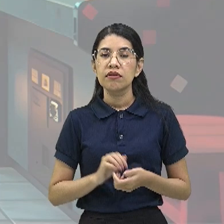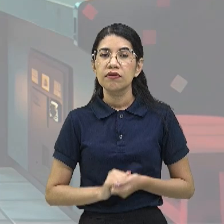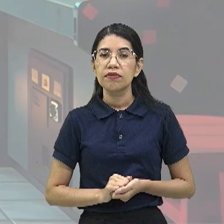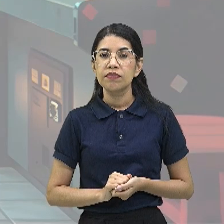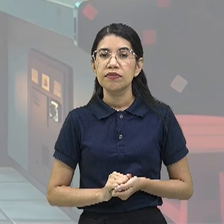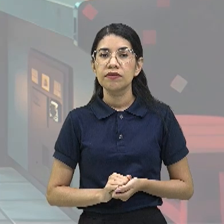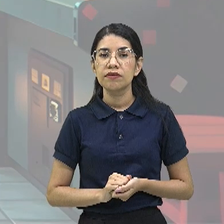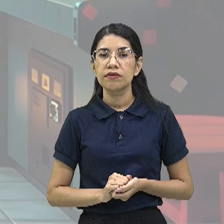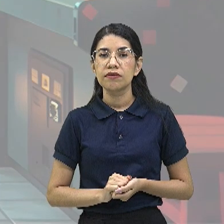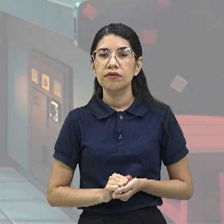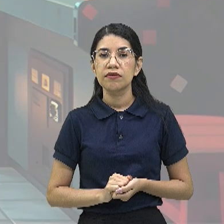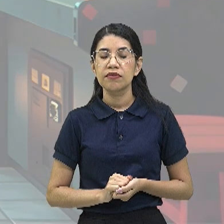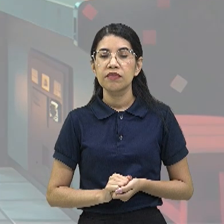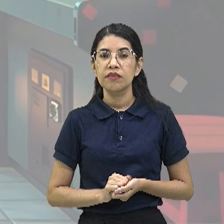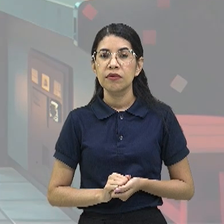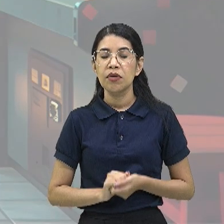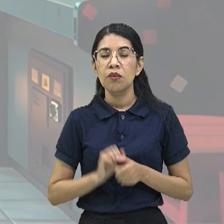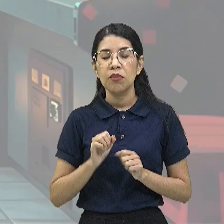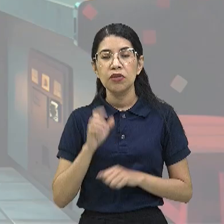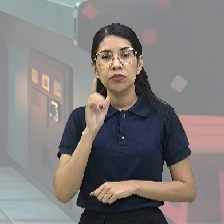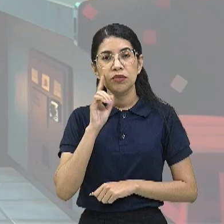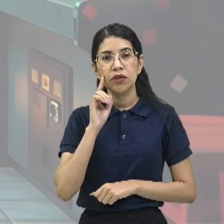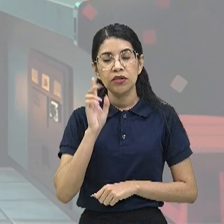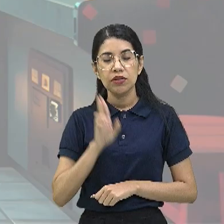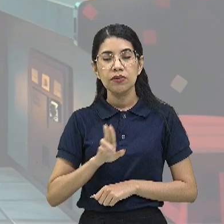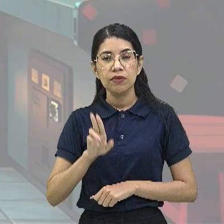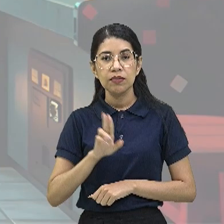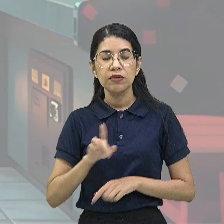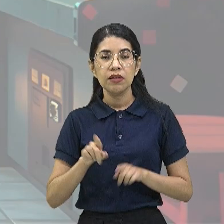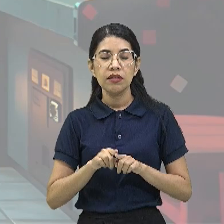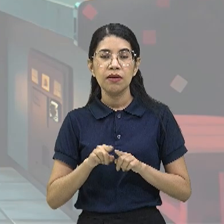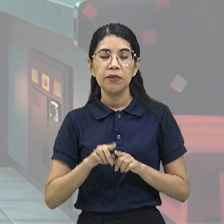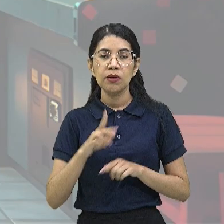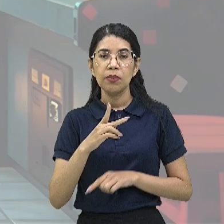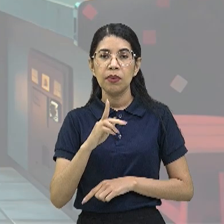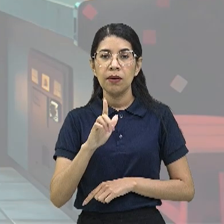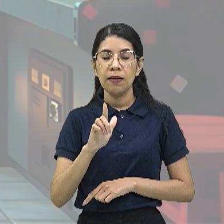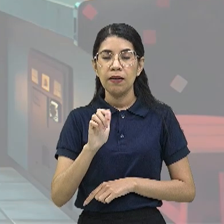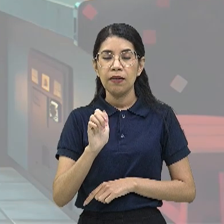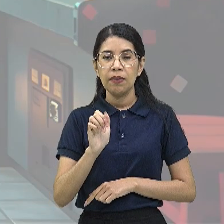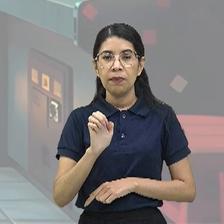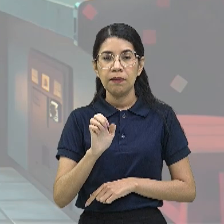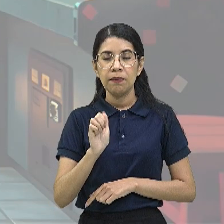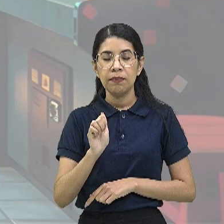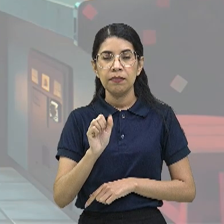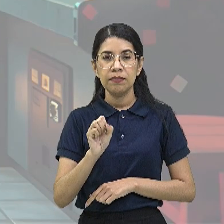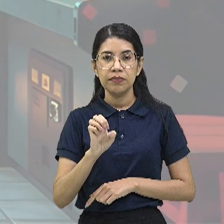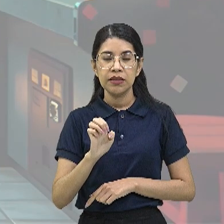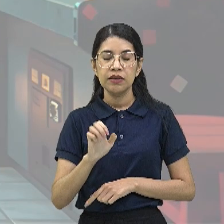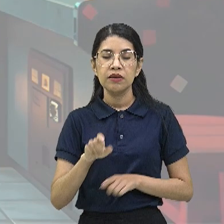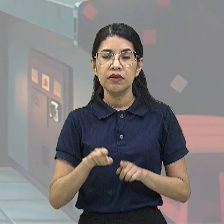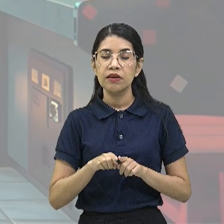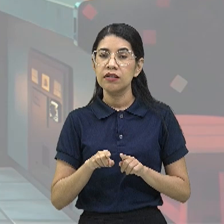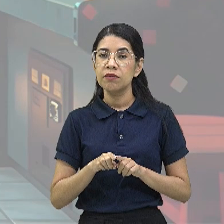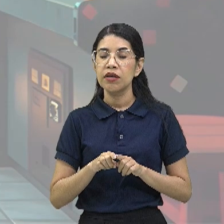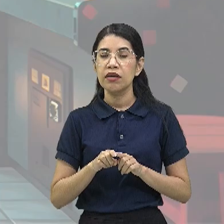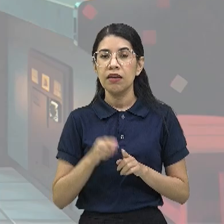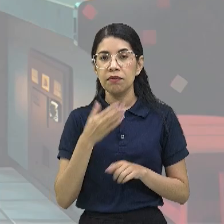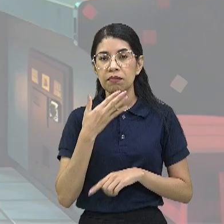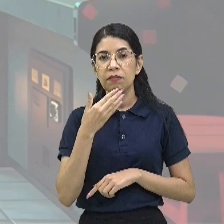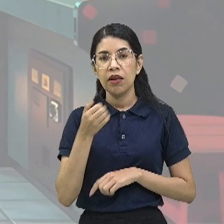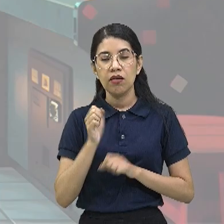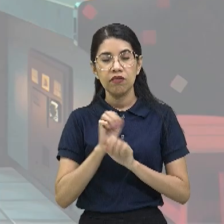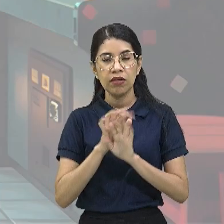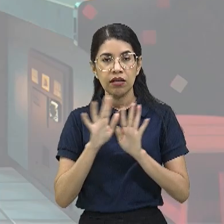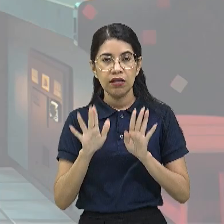no nosso dia a dia, escrevam o please, tá? Fica bem melhor.